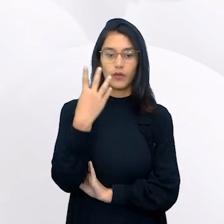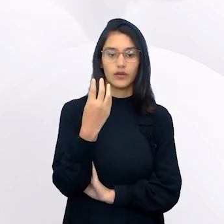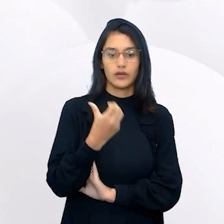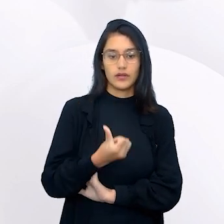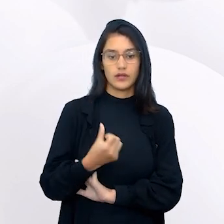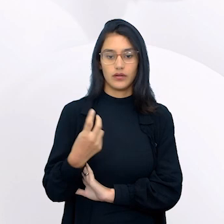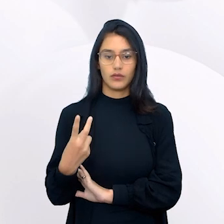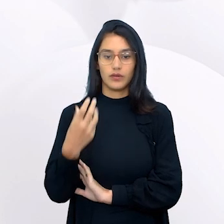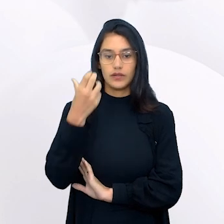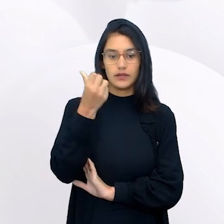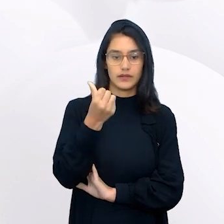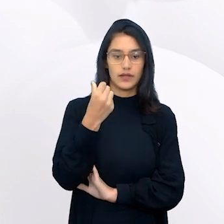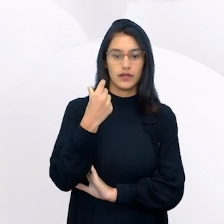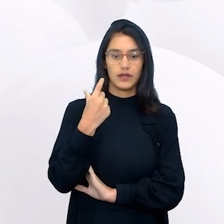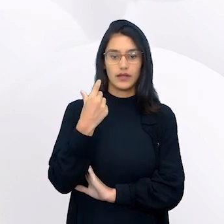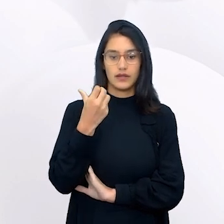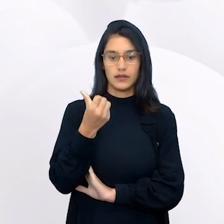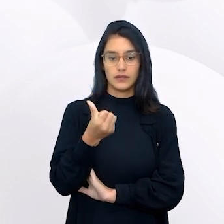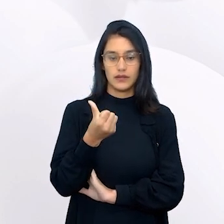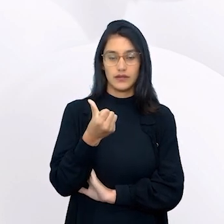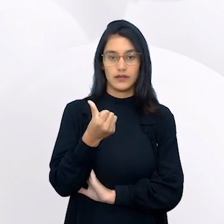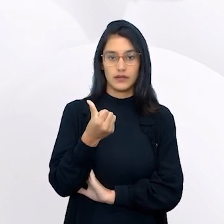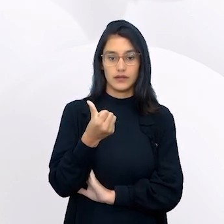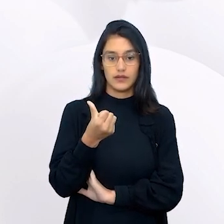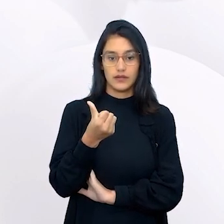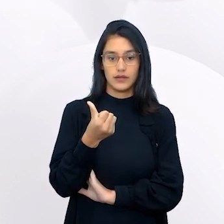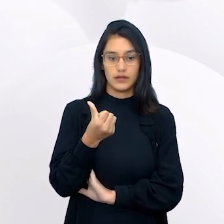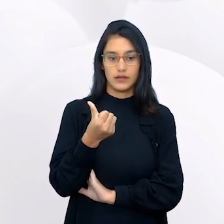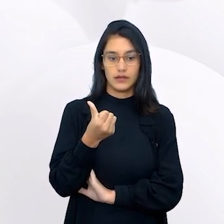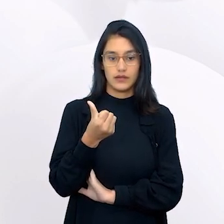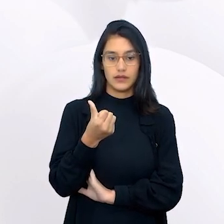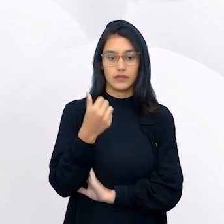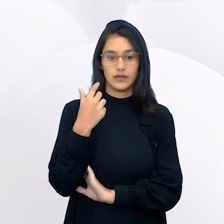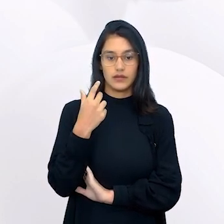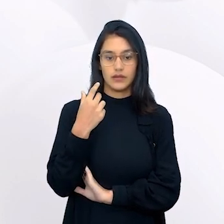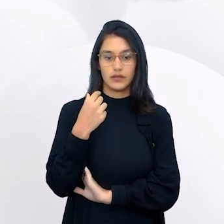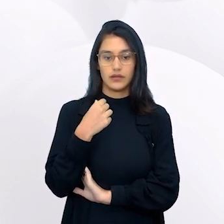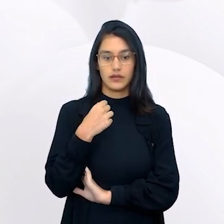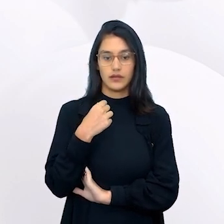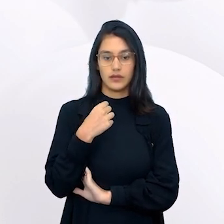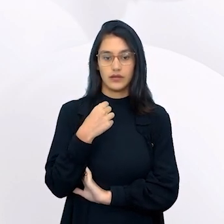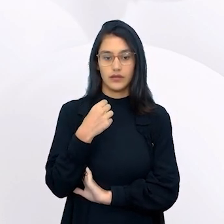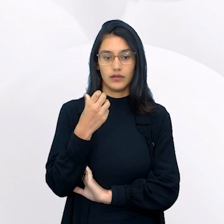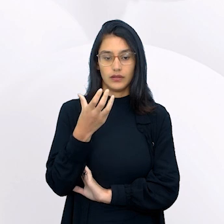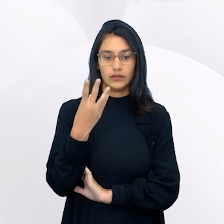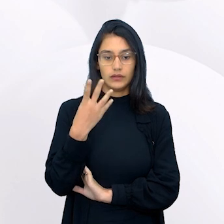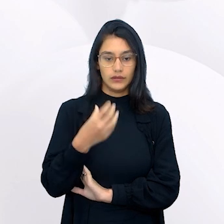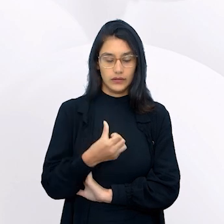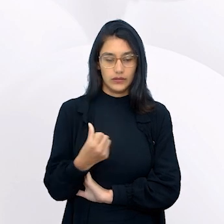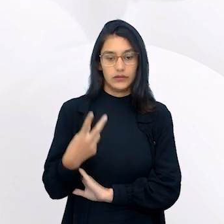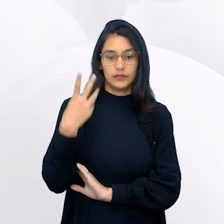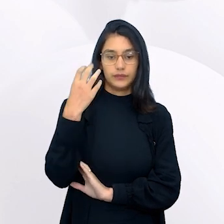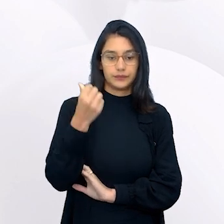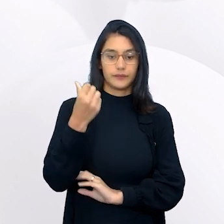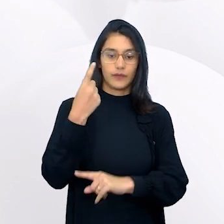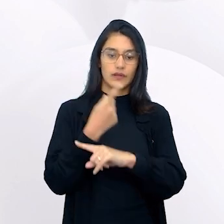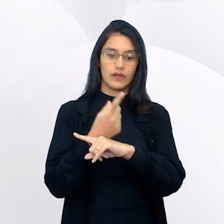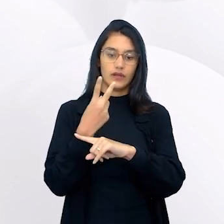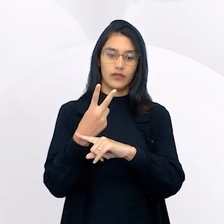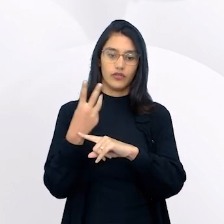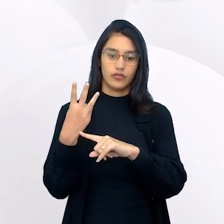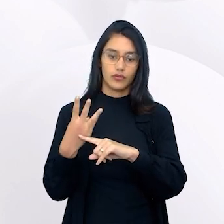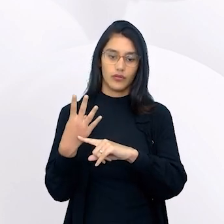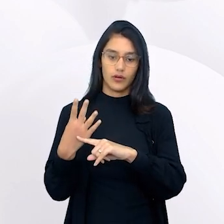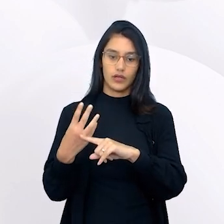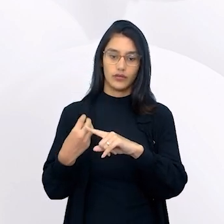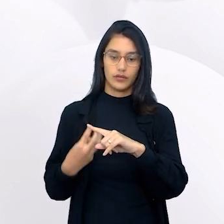124, 4, 62... Desculpe, o P e o Q, tá? 2, 124, o 4, 62, o 6 e